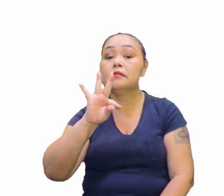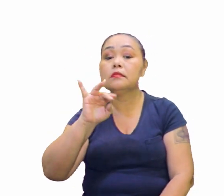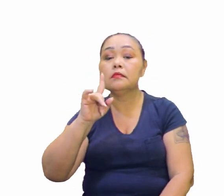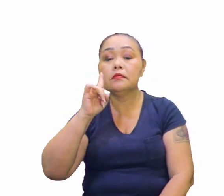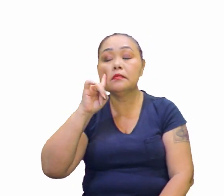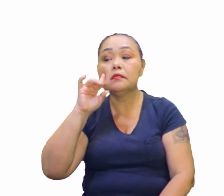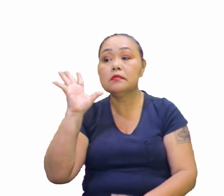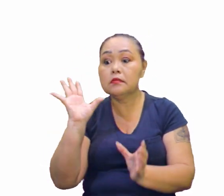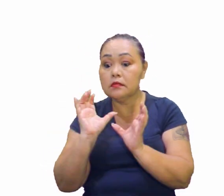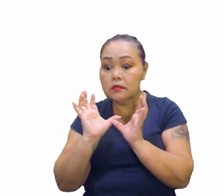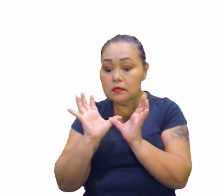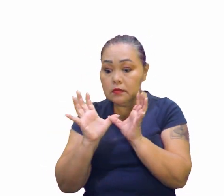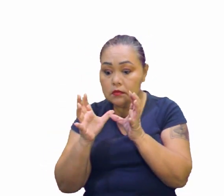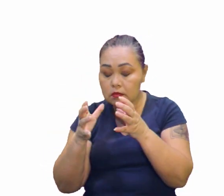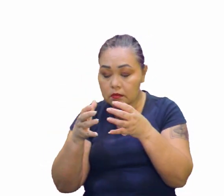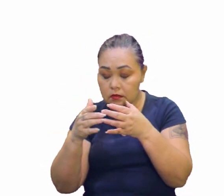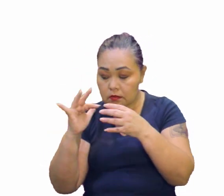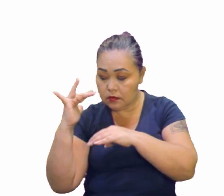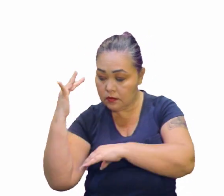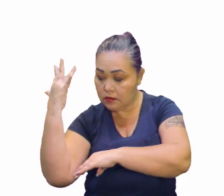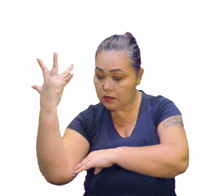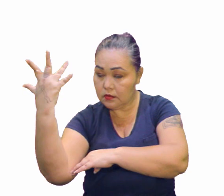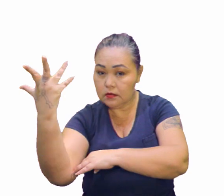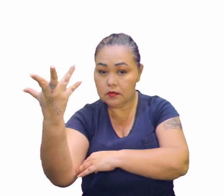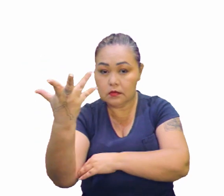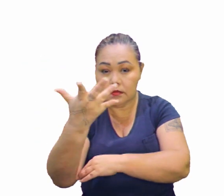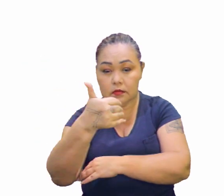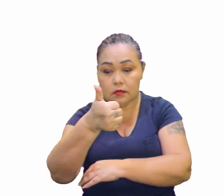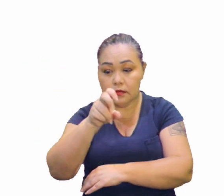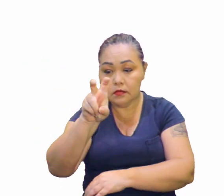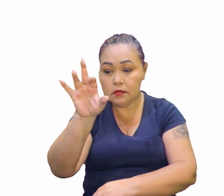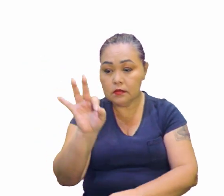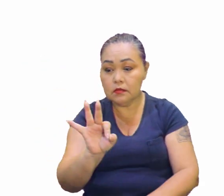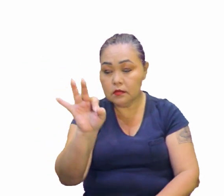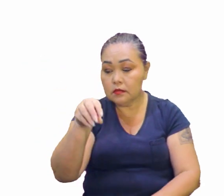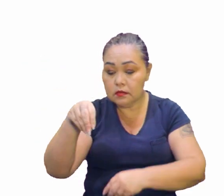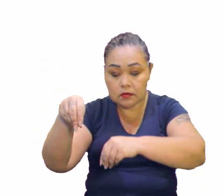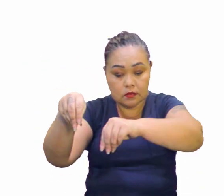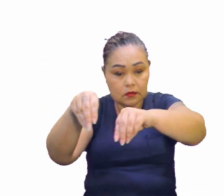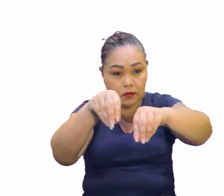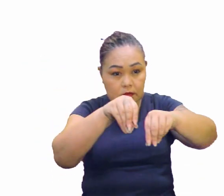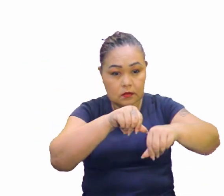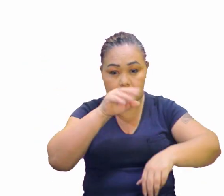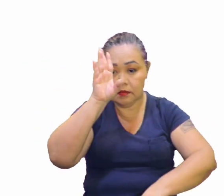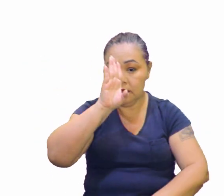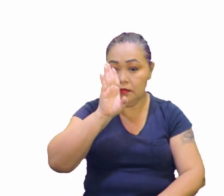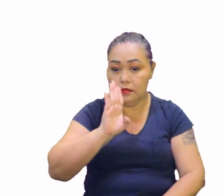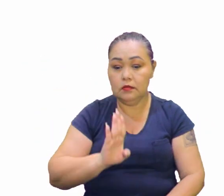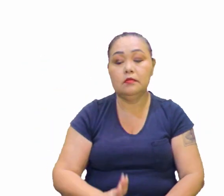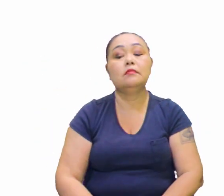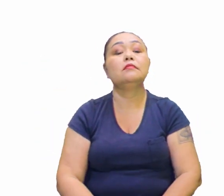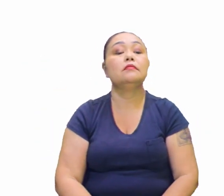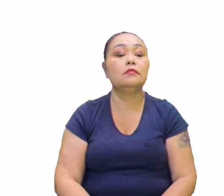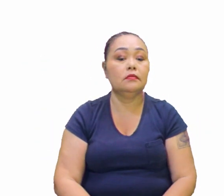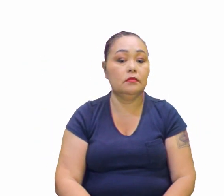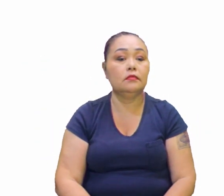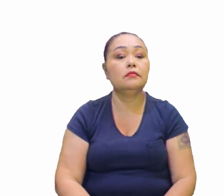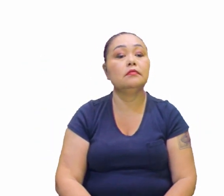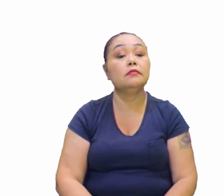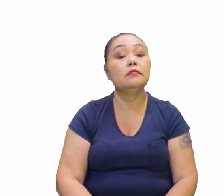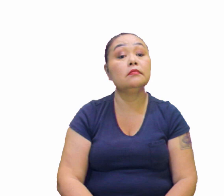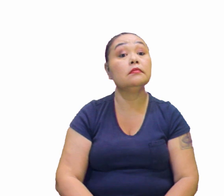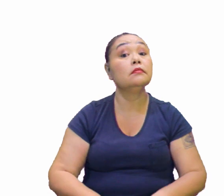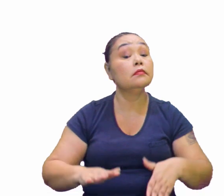de florestas e ecossistema que corresponde a 15% do território nacional.